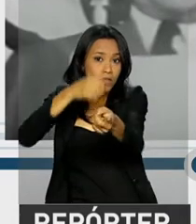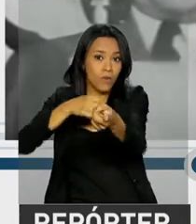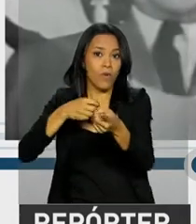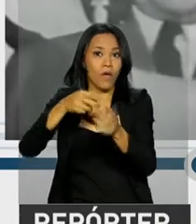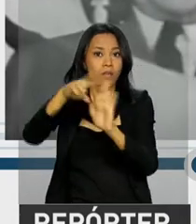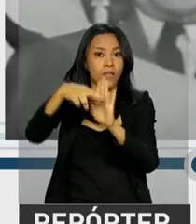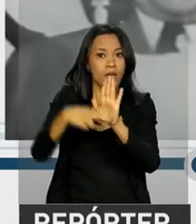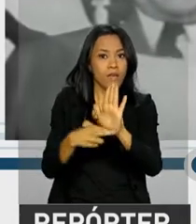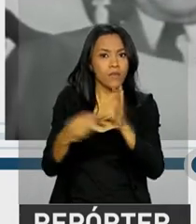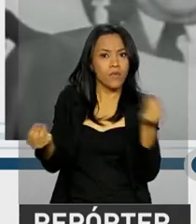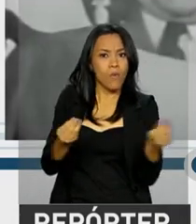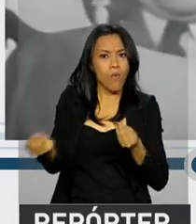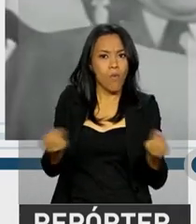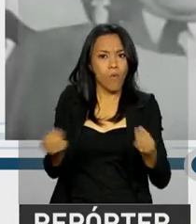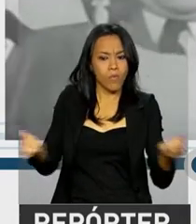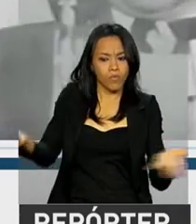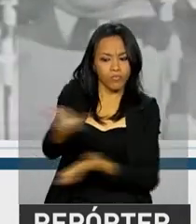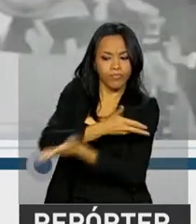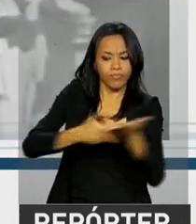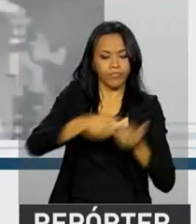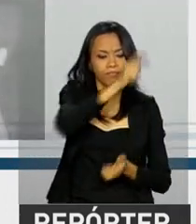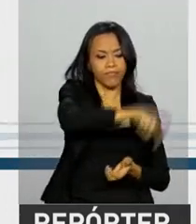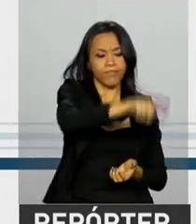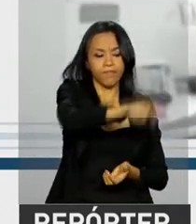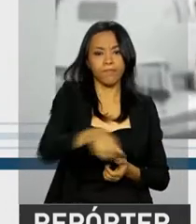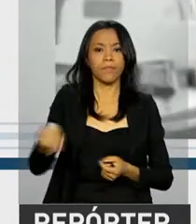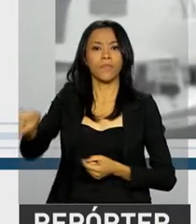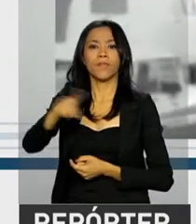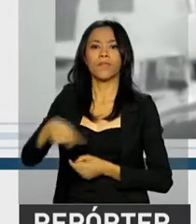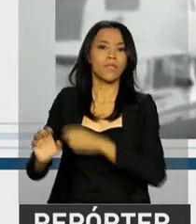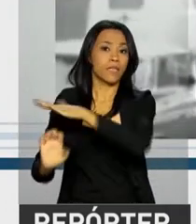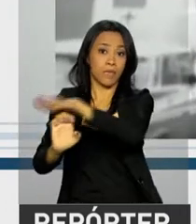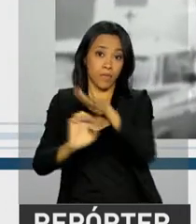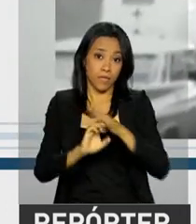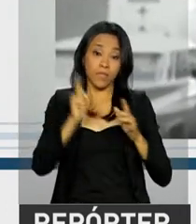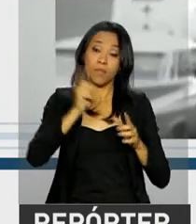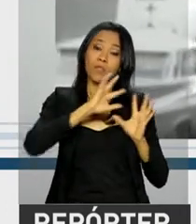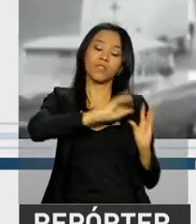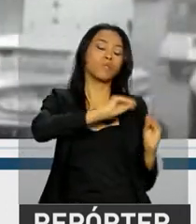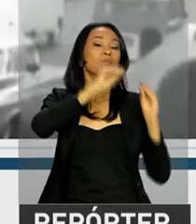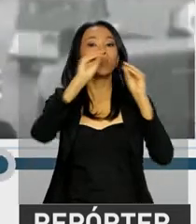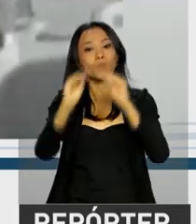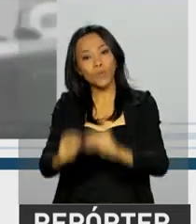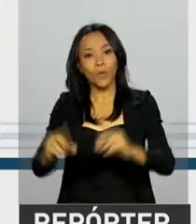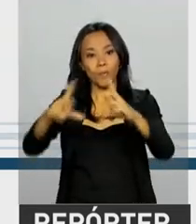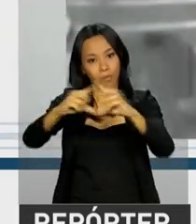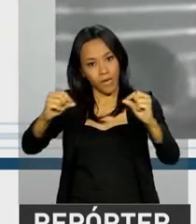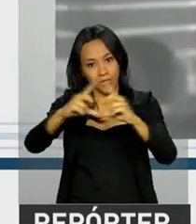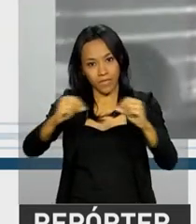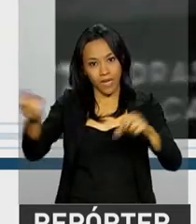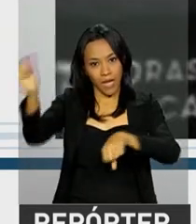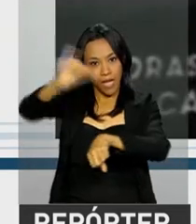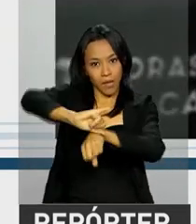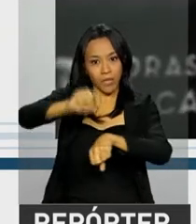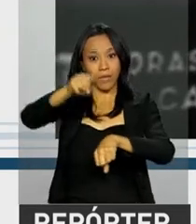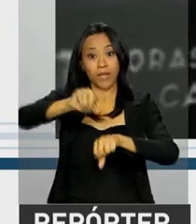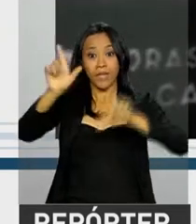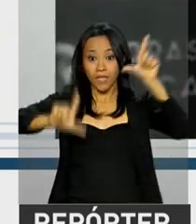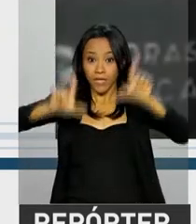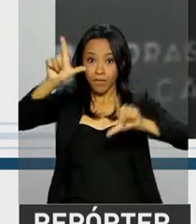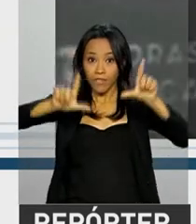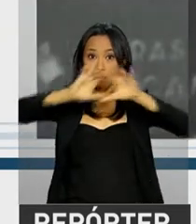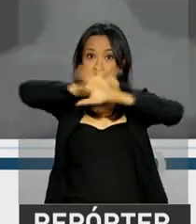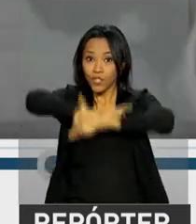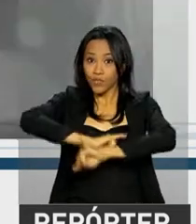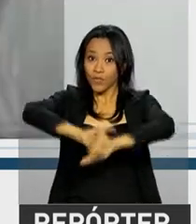patrão e empregado. De lá para cá, a capital do país mudou-se para Brasília. A televisão estreou no Brasil e